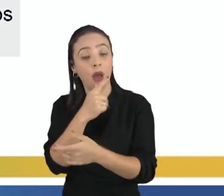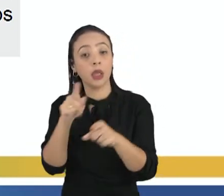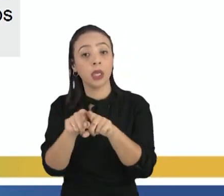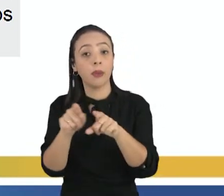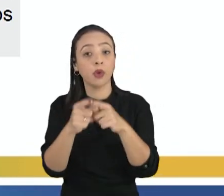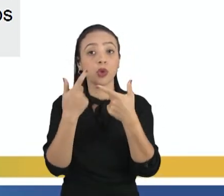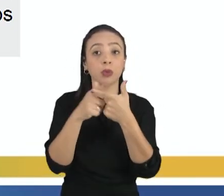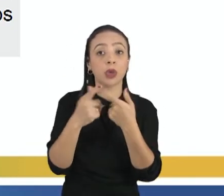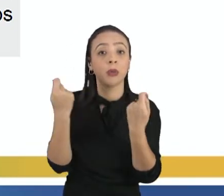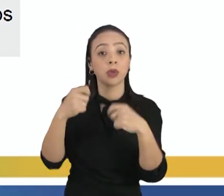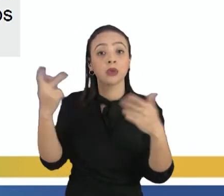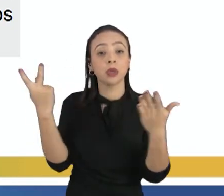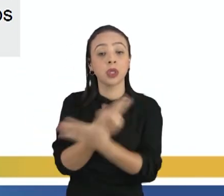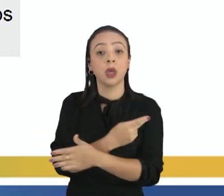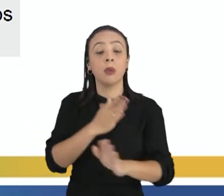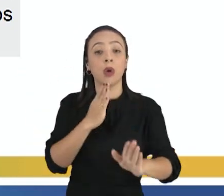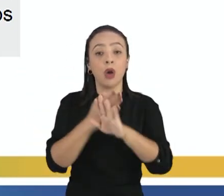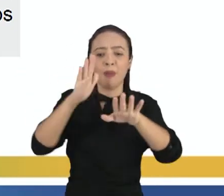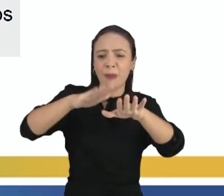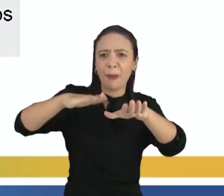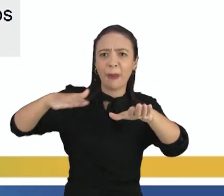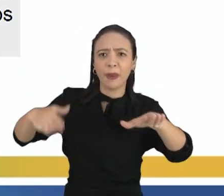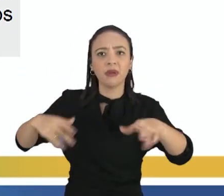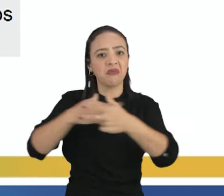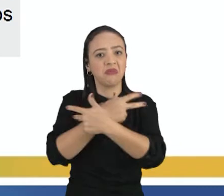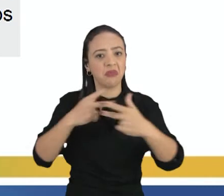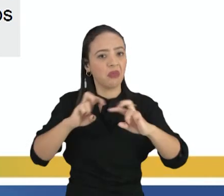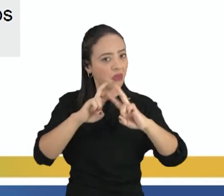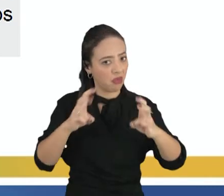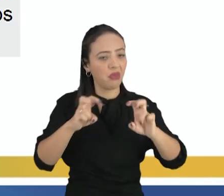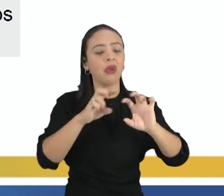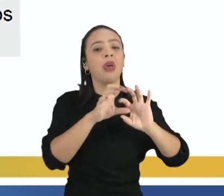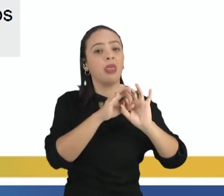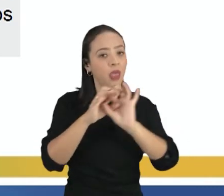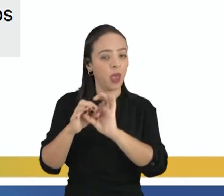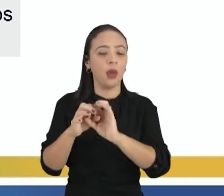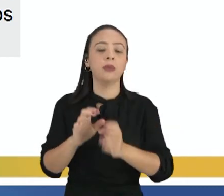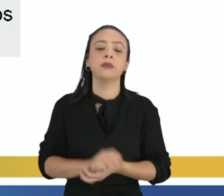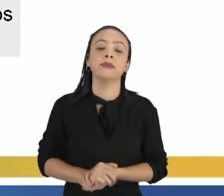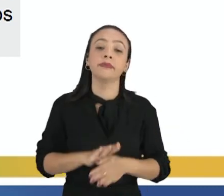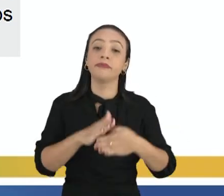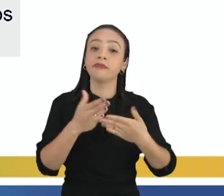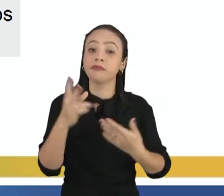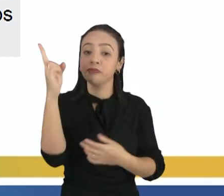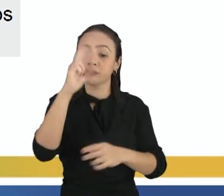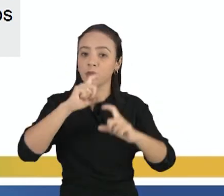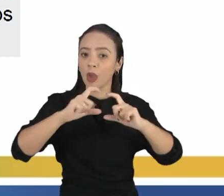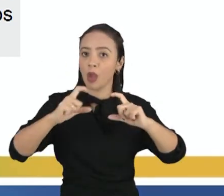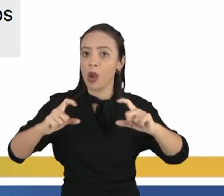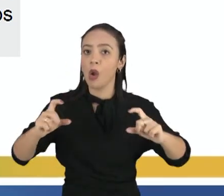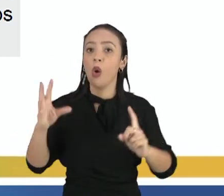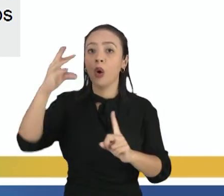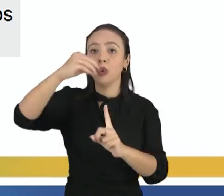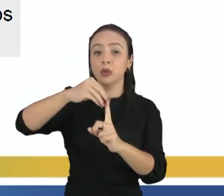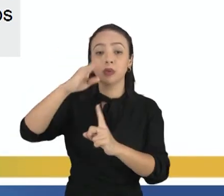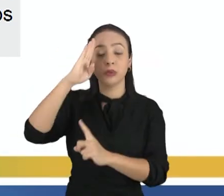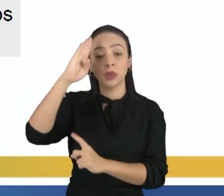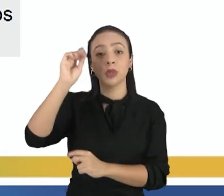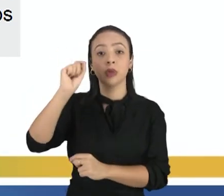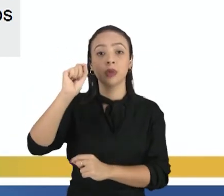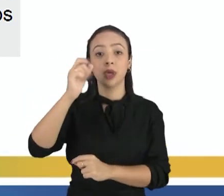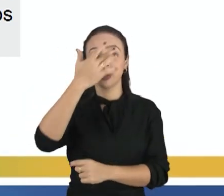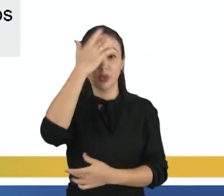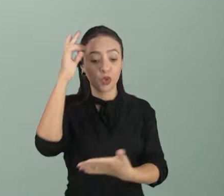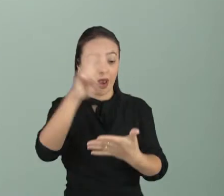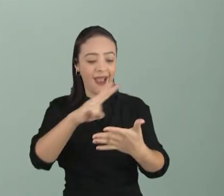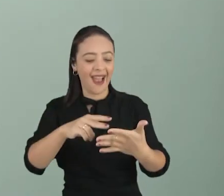problemas causados pelo trânsito, entre outros. Então, as histórias em quadrinhos, o objetivo principal é entreter,